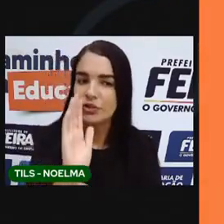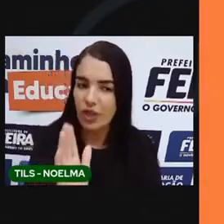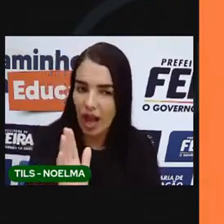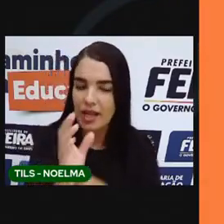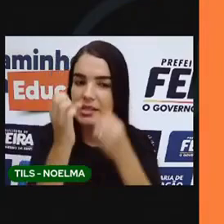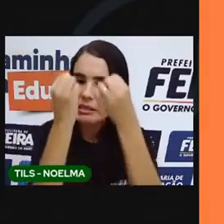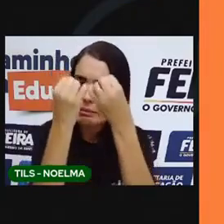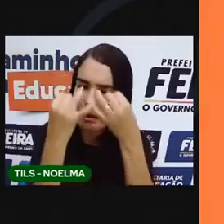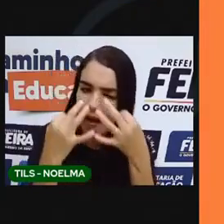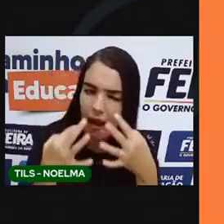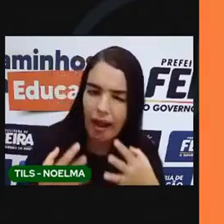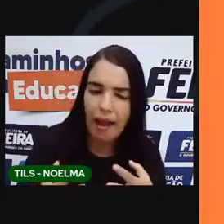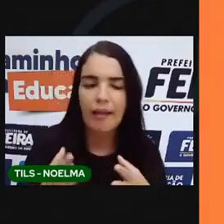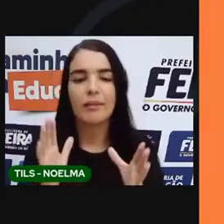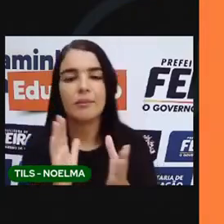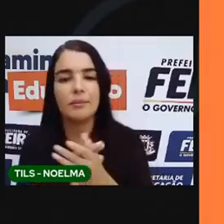biomas.